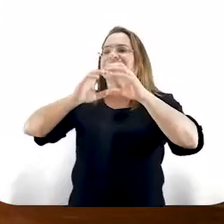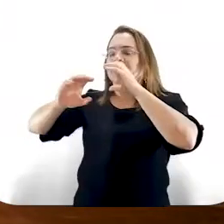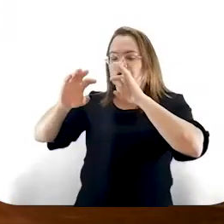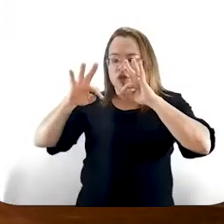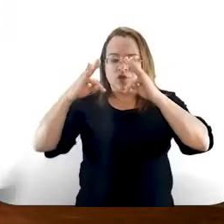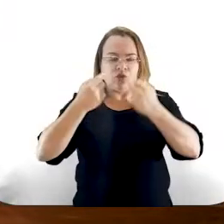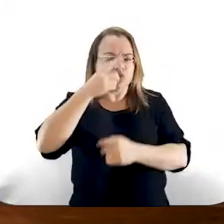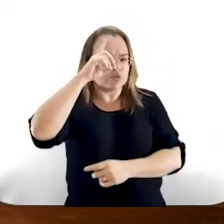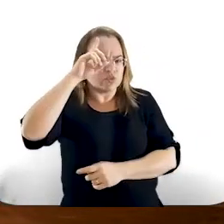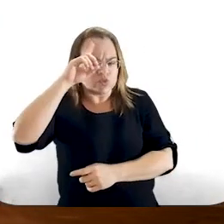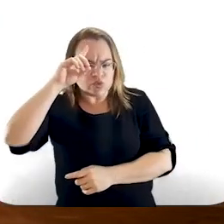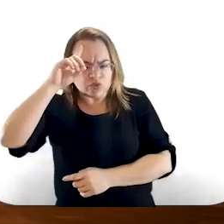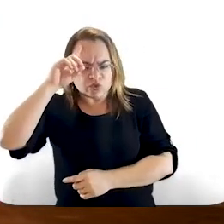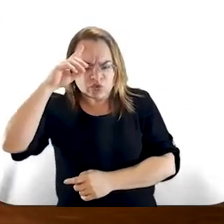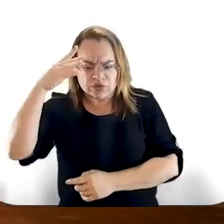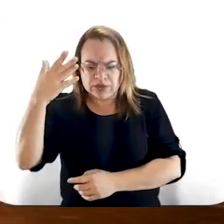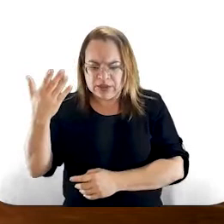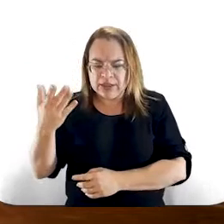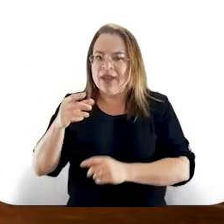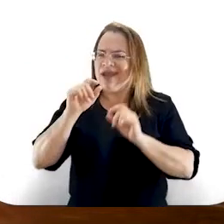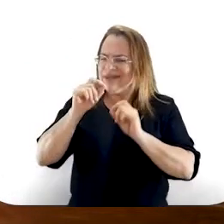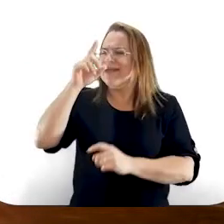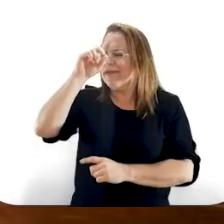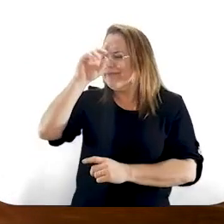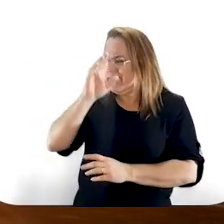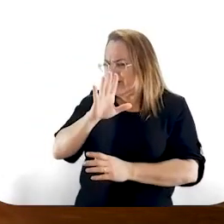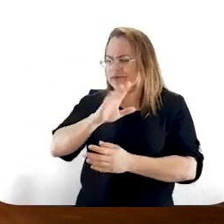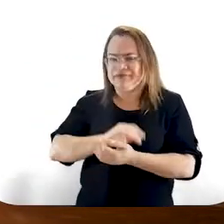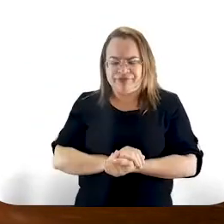Todos os dias era assim. Até que um dia,